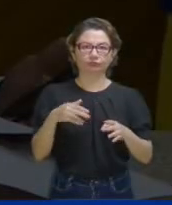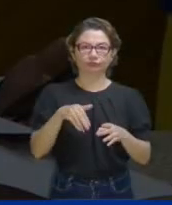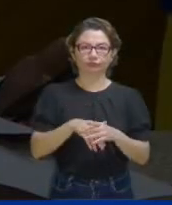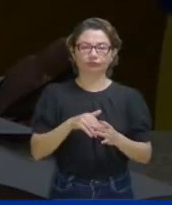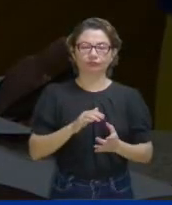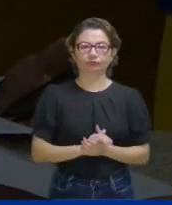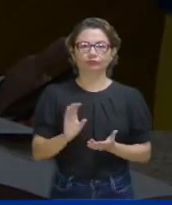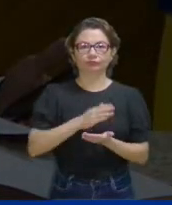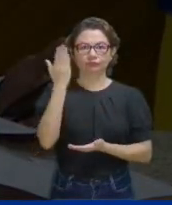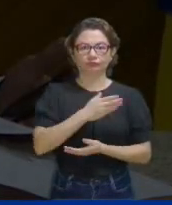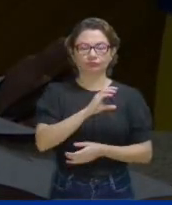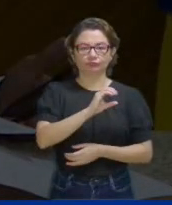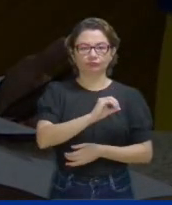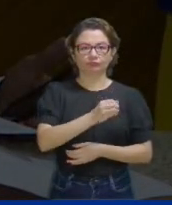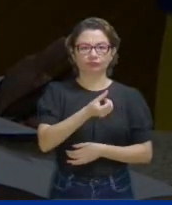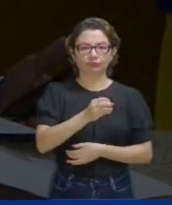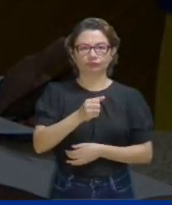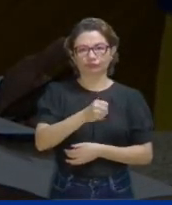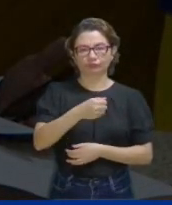na prestação de contas